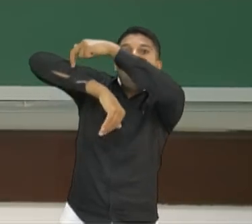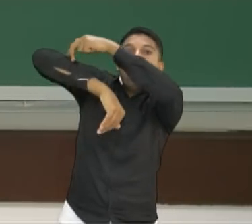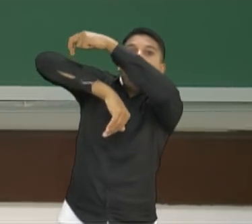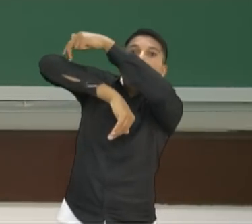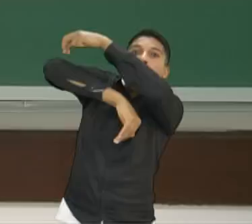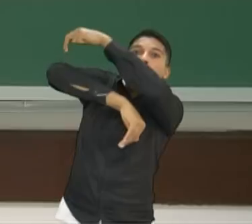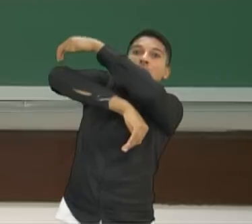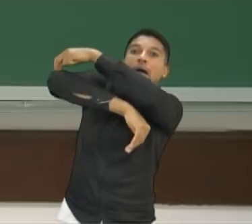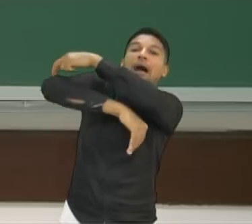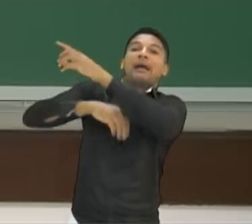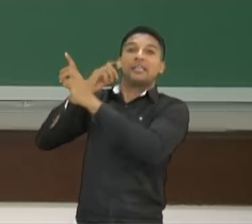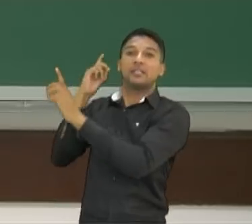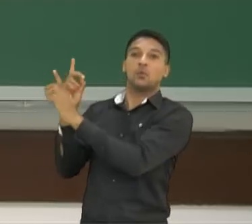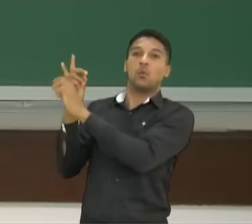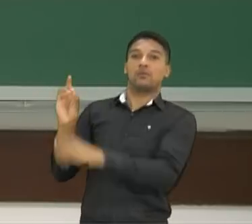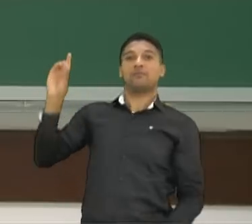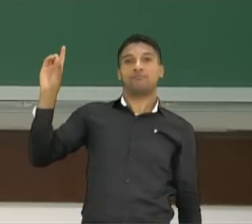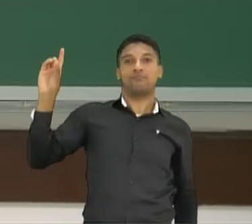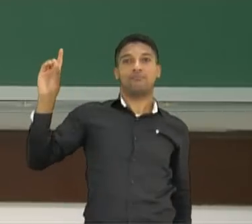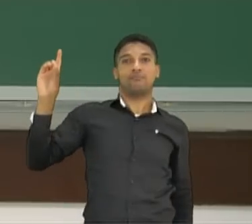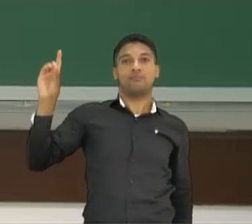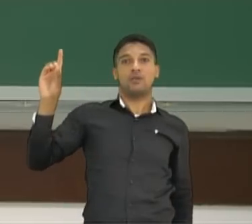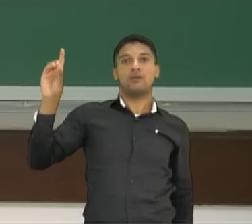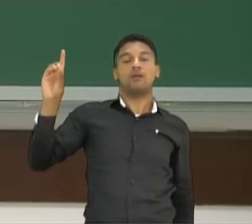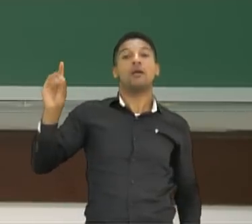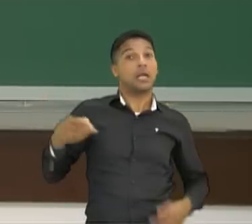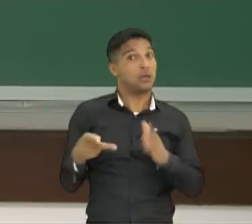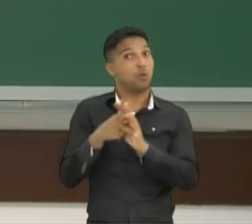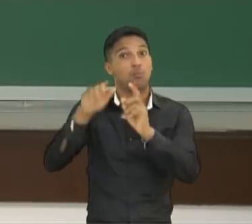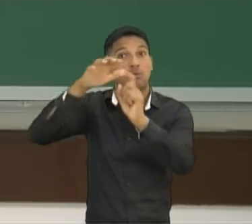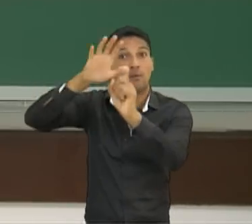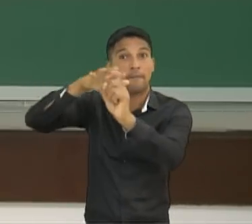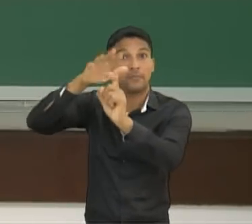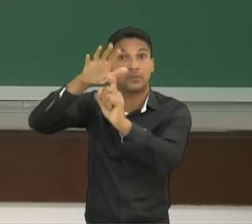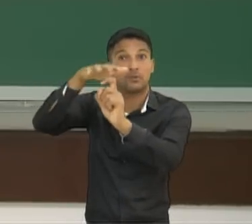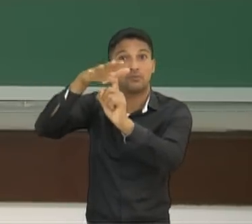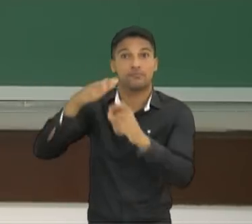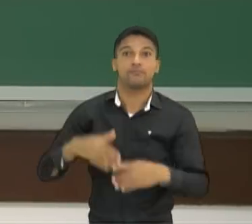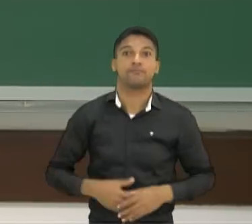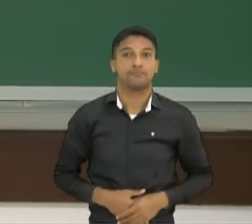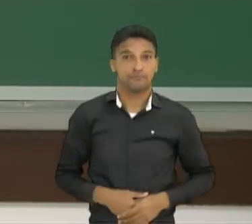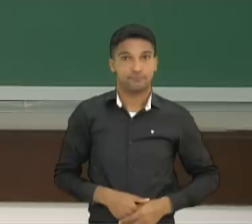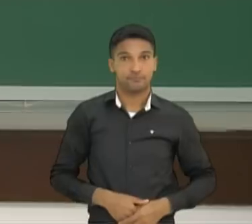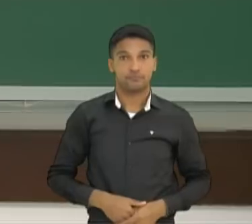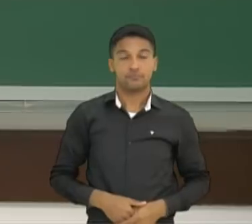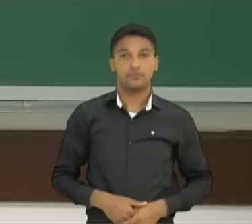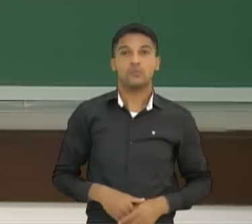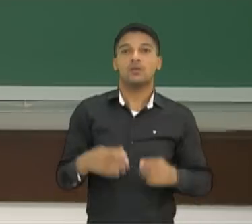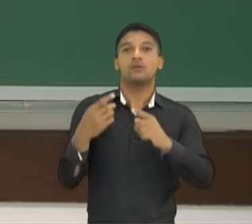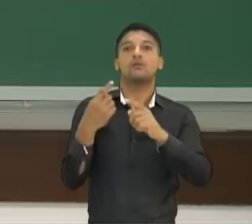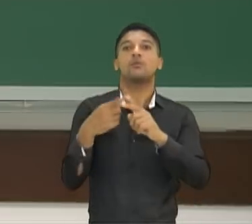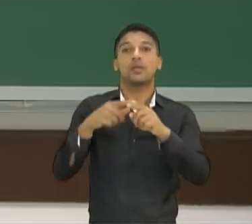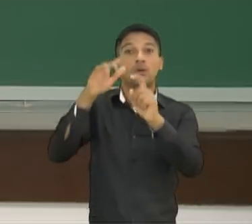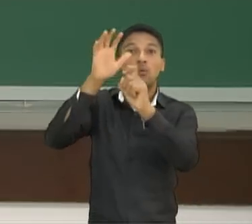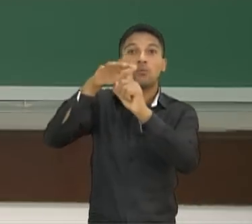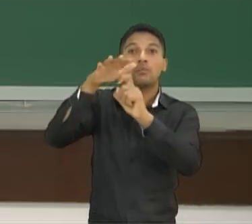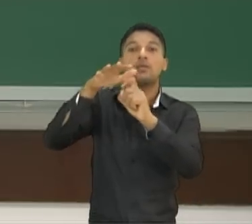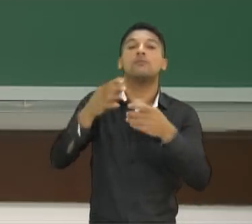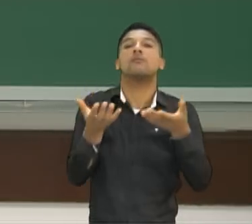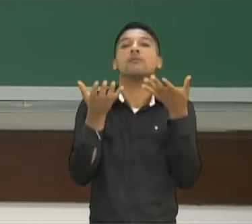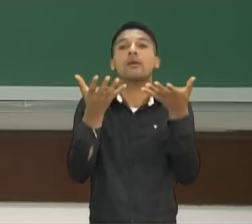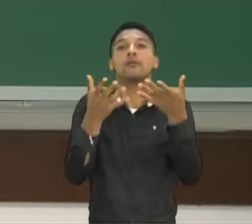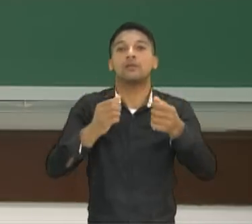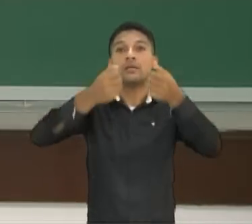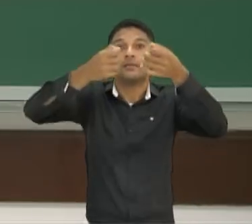era uma realidade e tinha a função central de atribuir uma explicação aos fenômenos, tá?